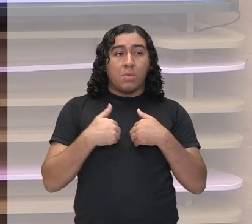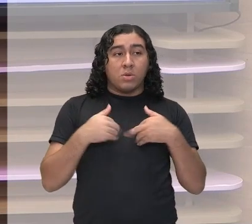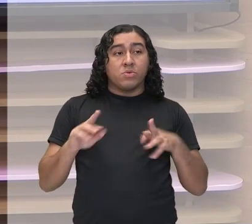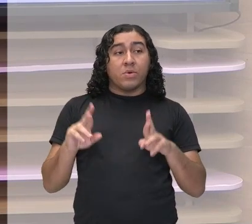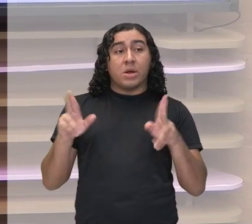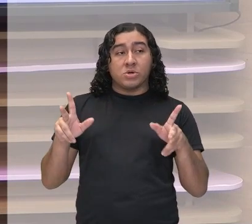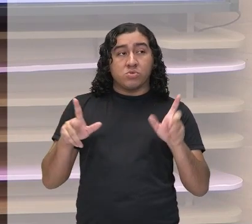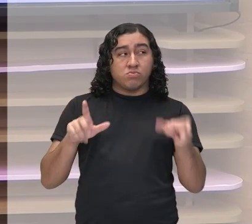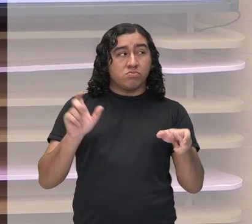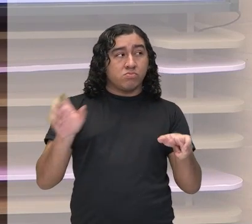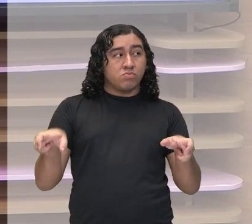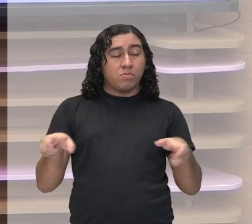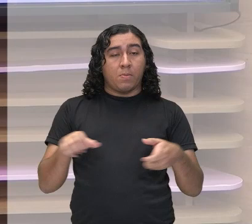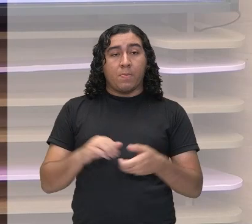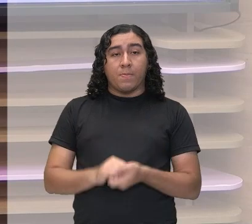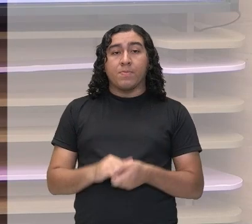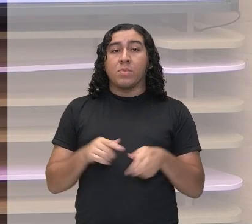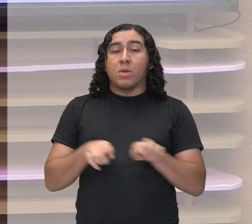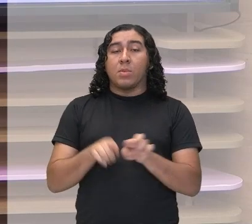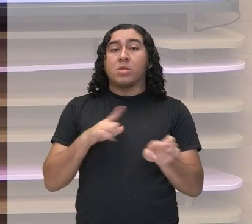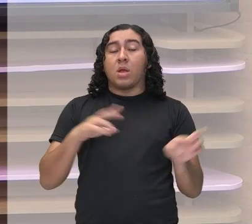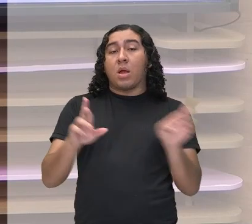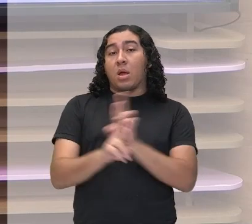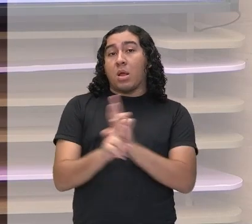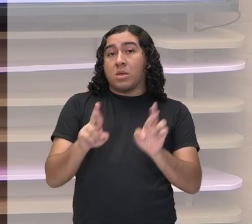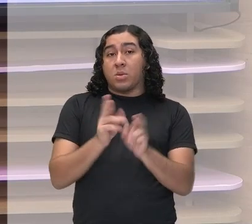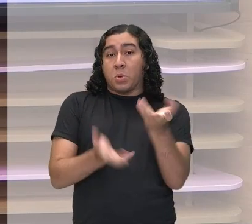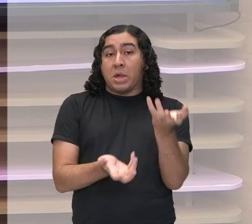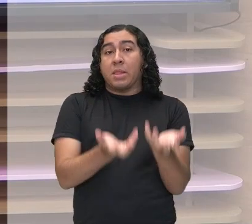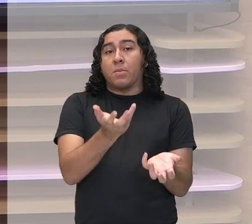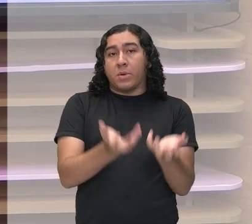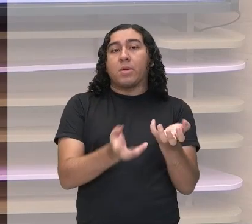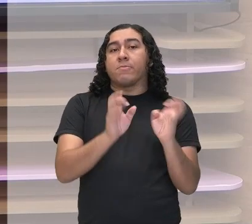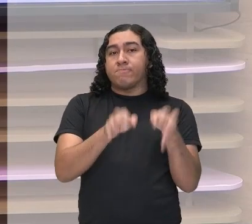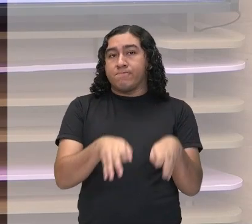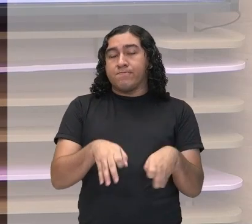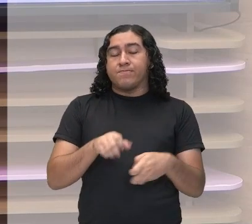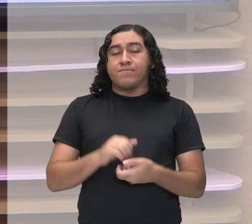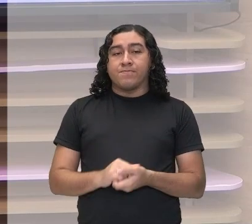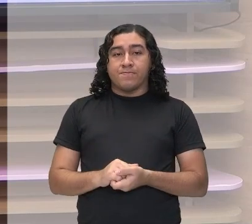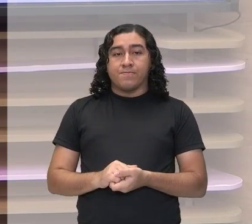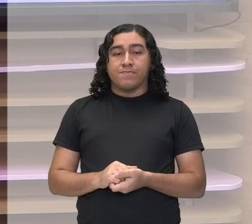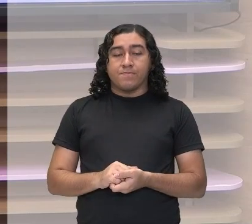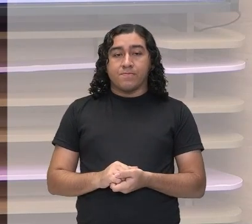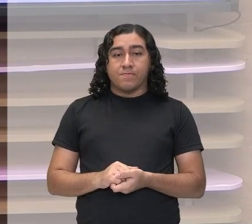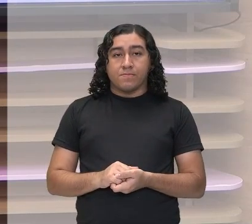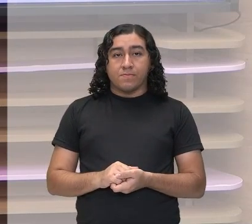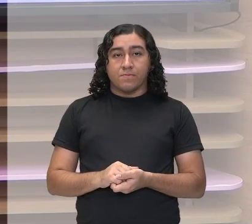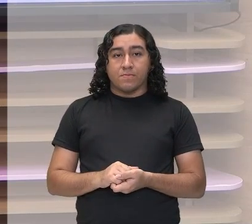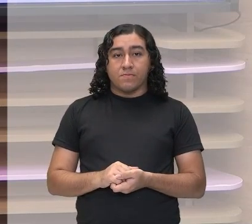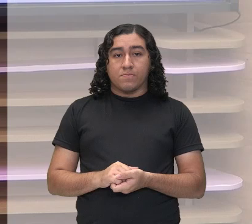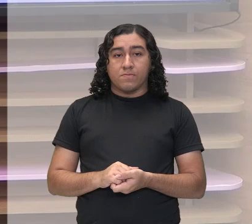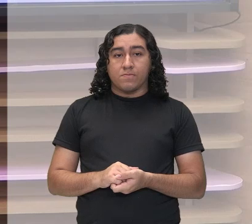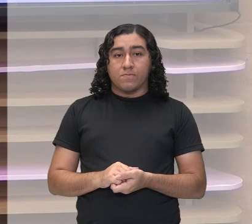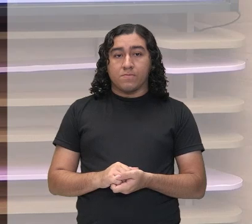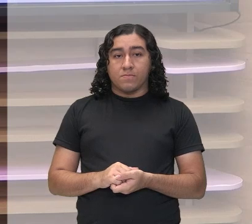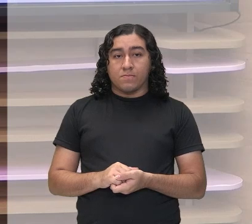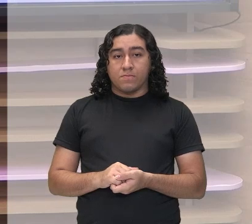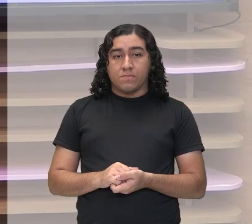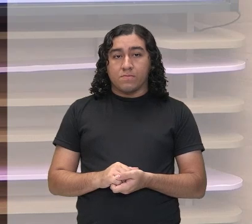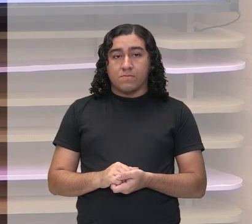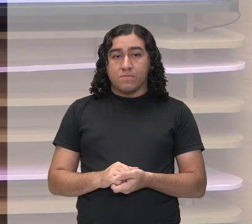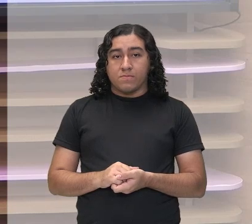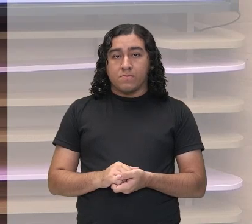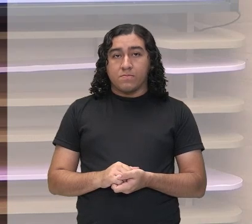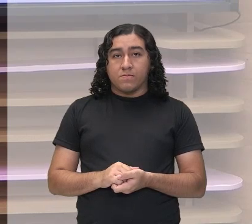né? Aí nós temos as relações harmônicas, ocorre vamos dizer assim, um